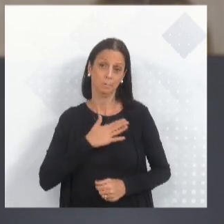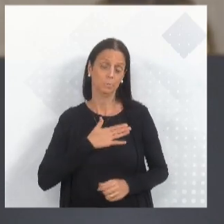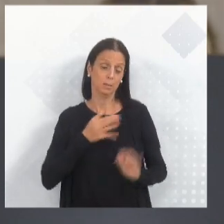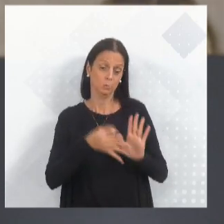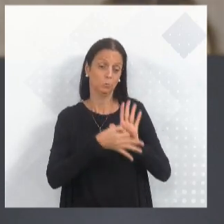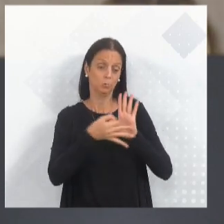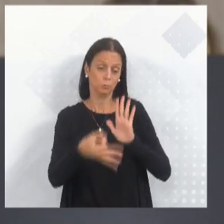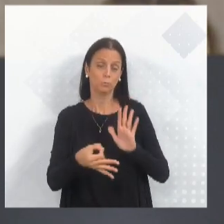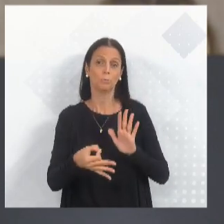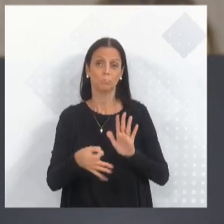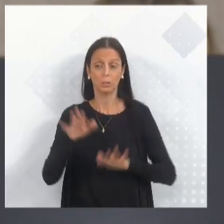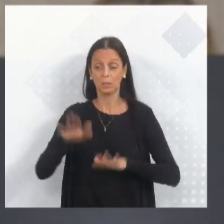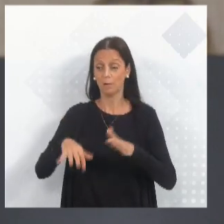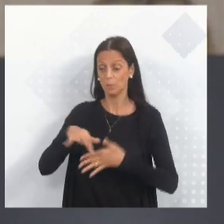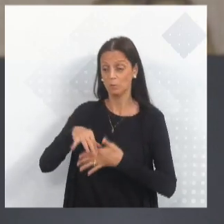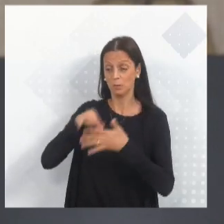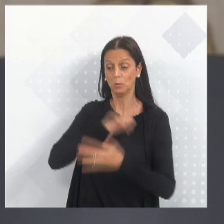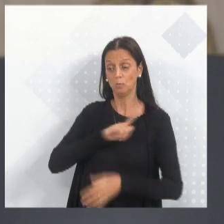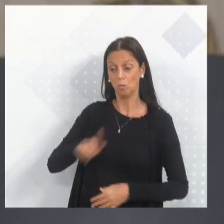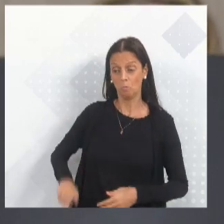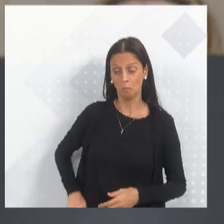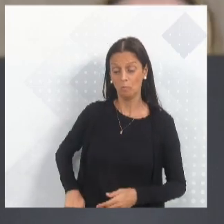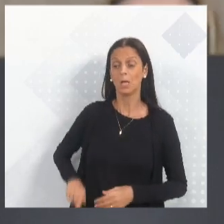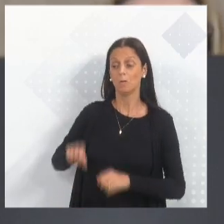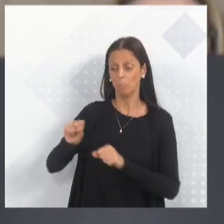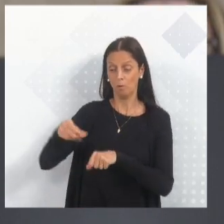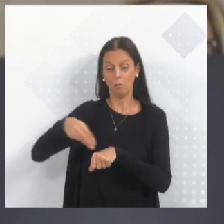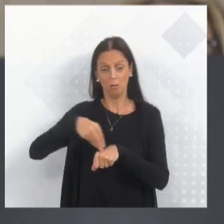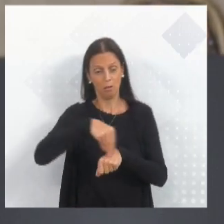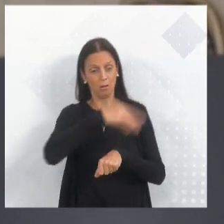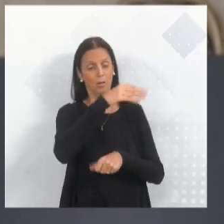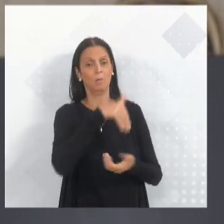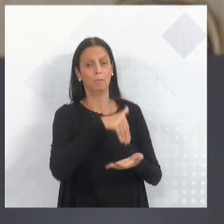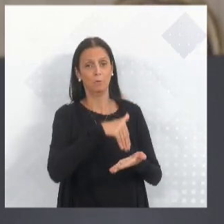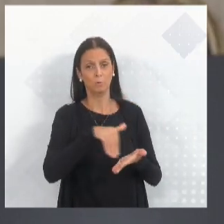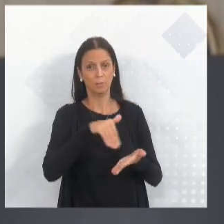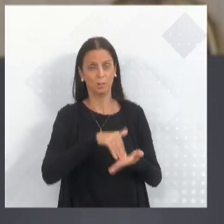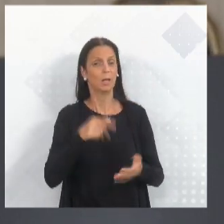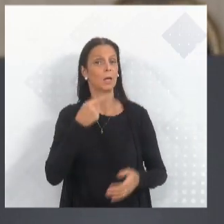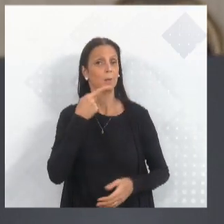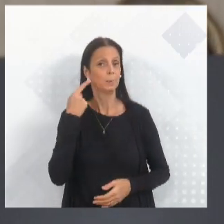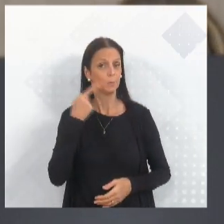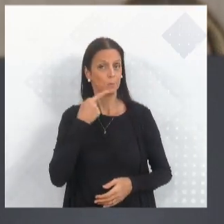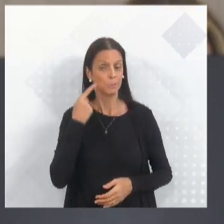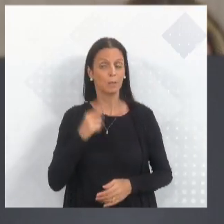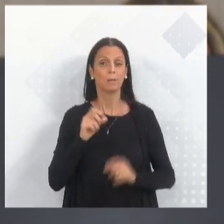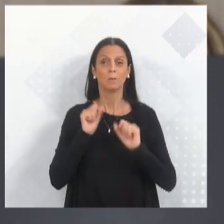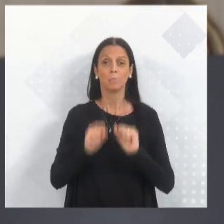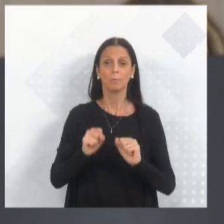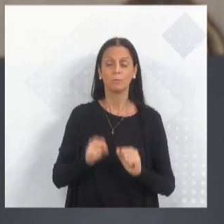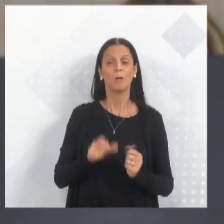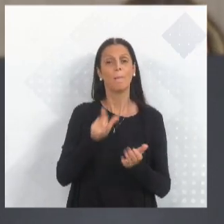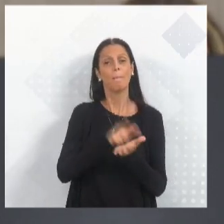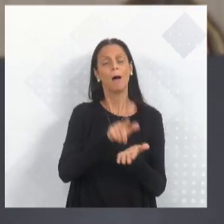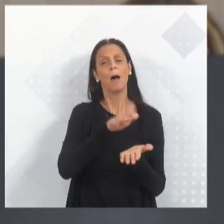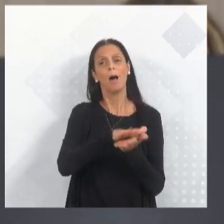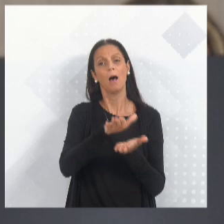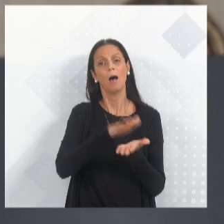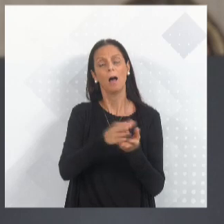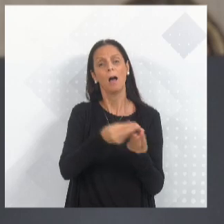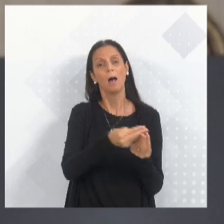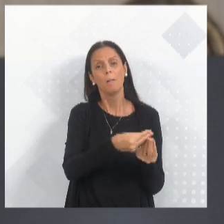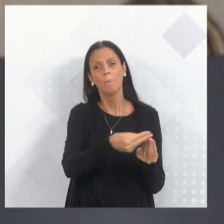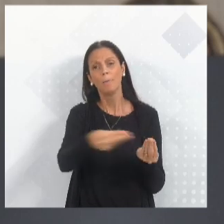pro líder do governo possa levar pro secretário Marcelo lazarim que possa fazer uma emissão desses panfletos e distribuir nos